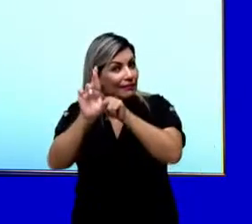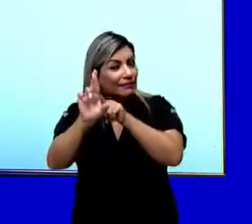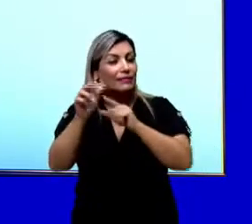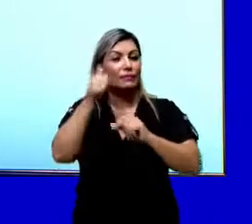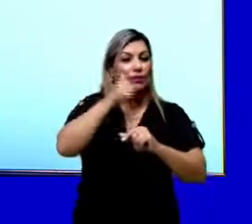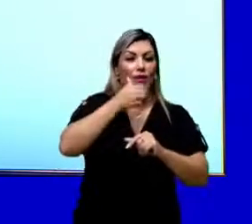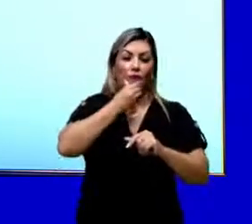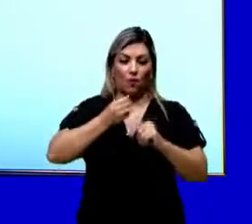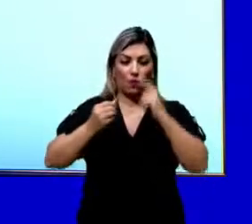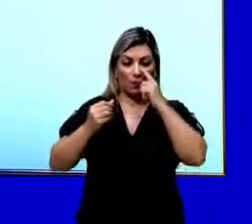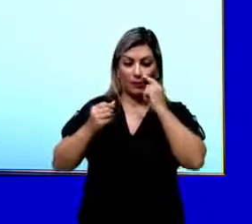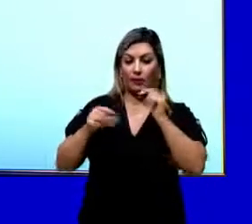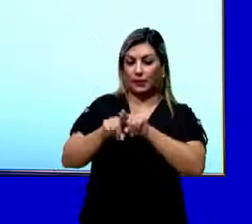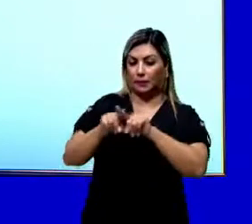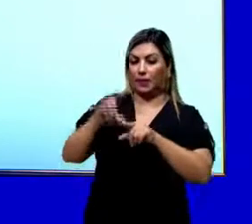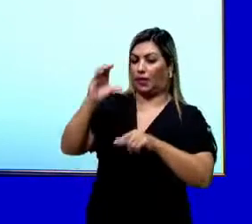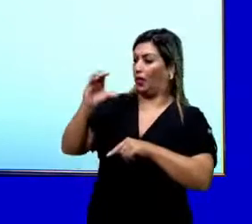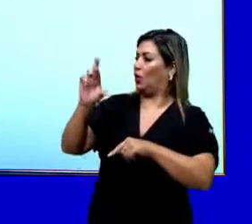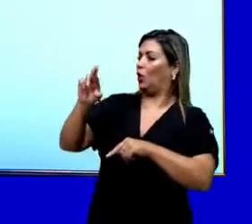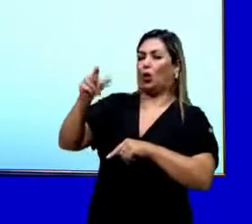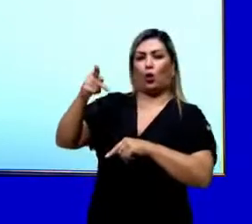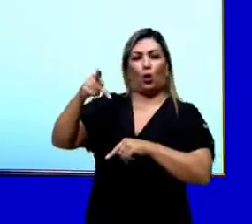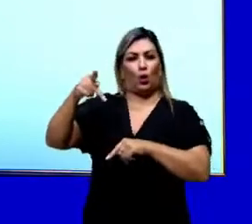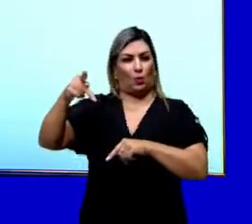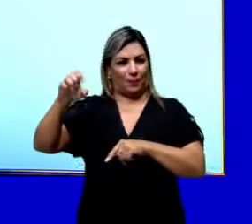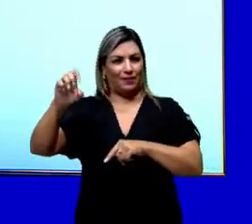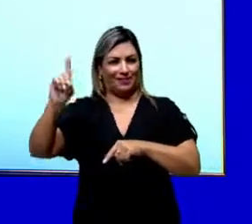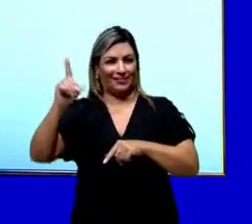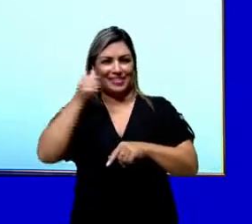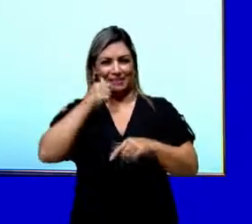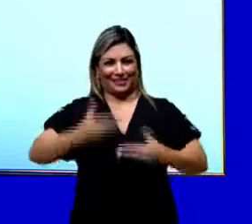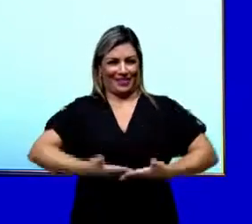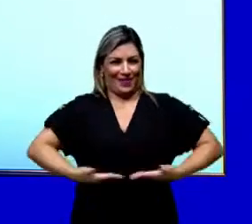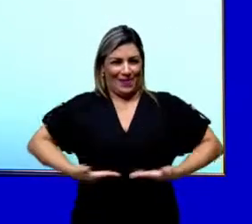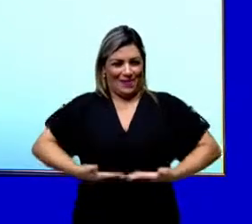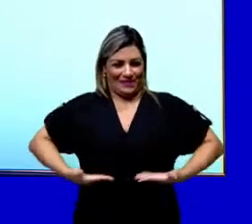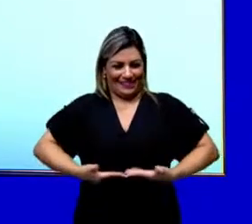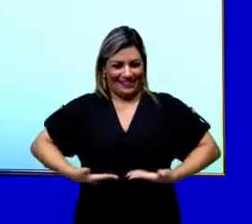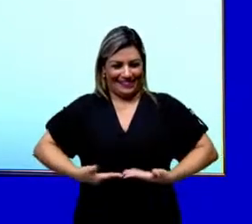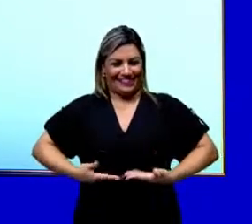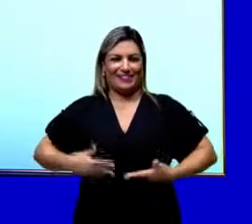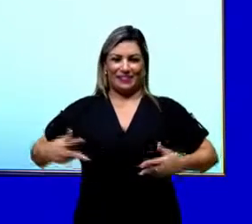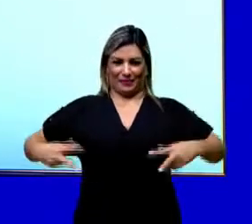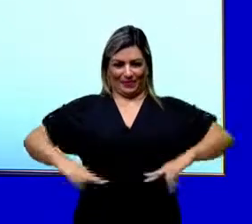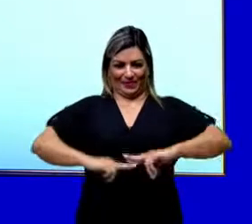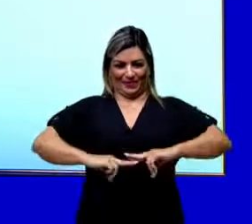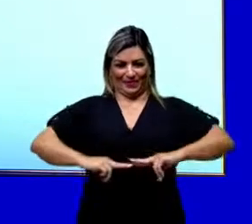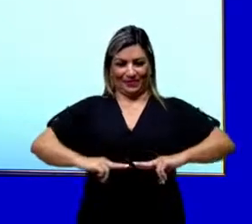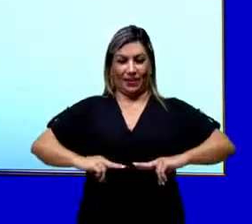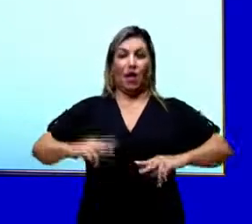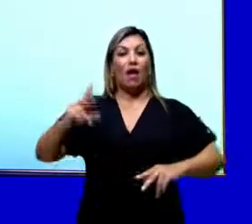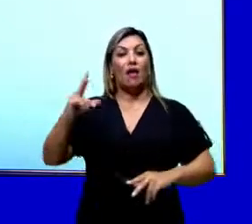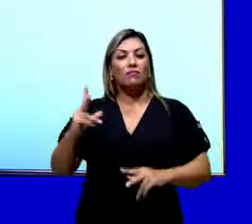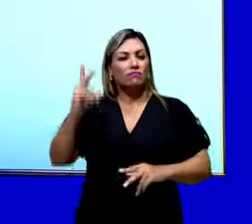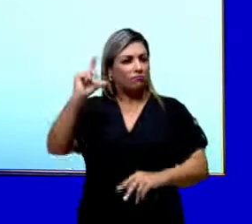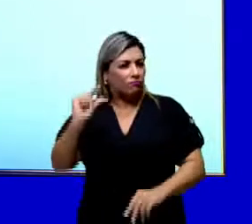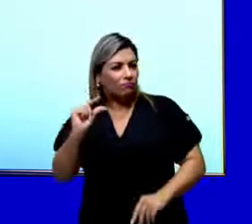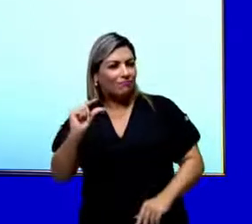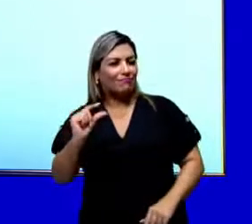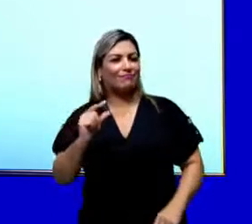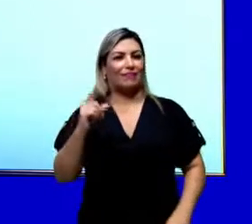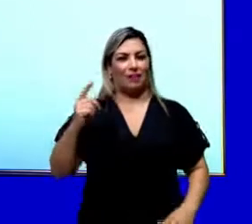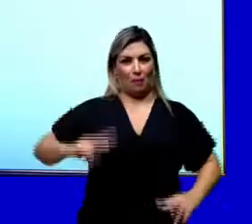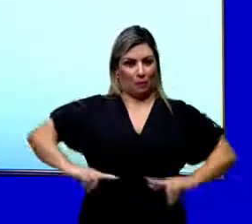meninas estão acostumados com cripta né que aquela blusinha cortadinha que significa exatamente o que reduzida os